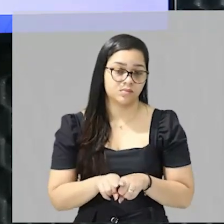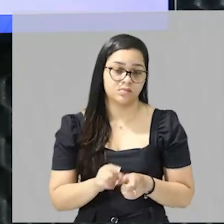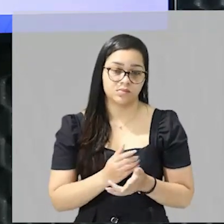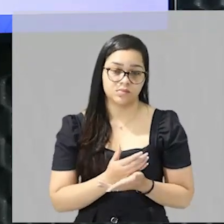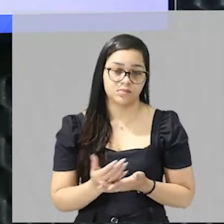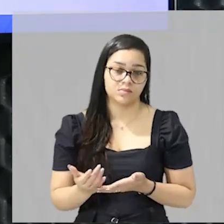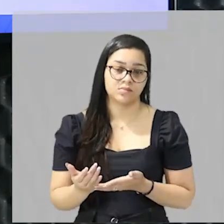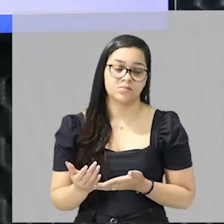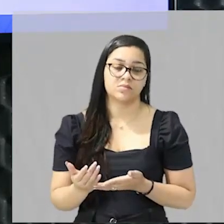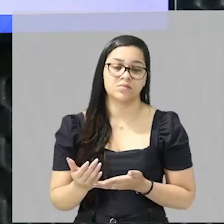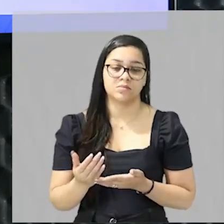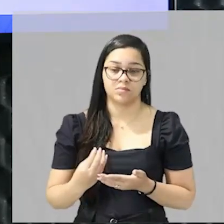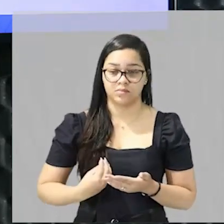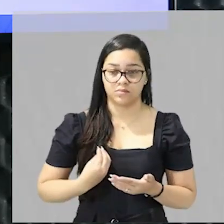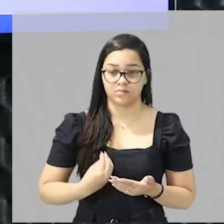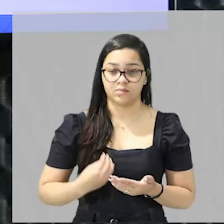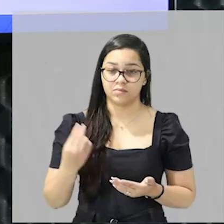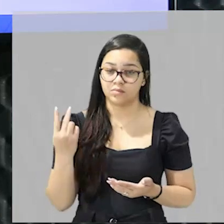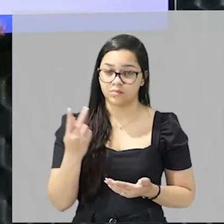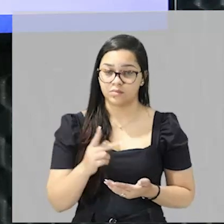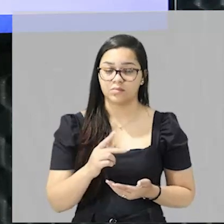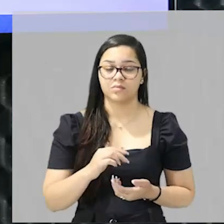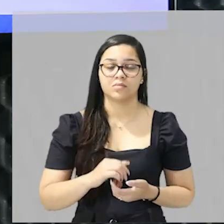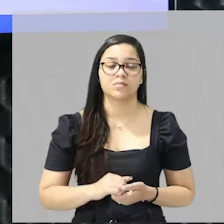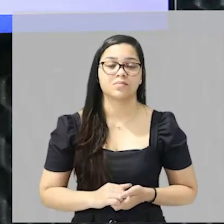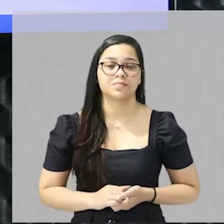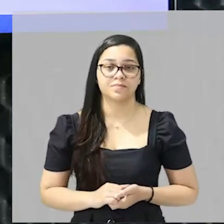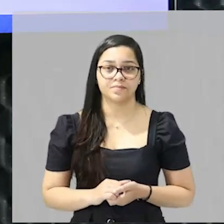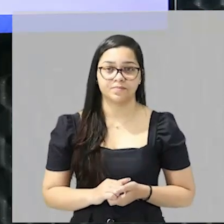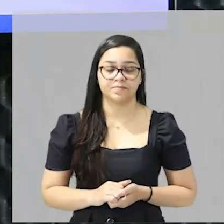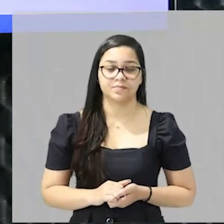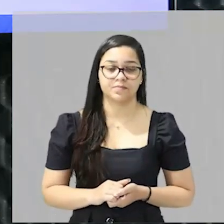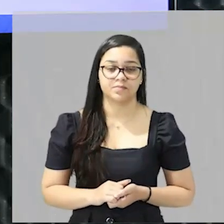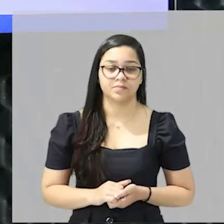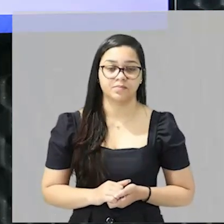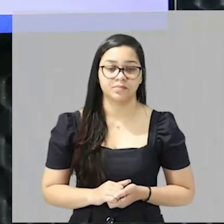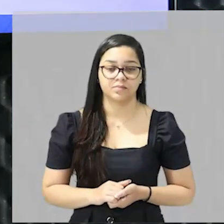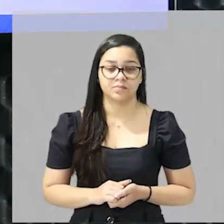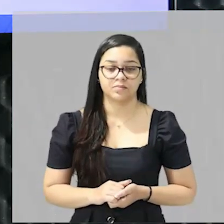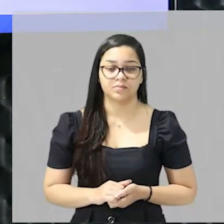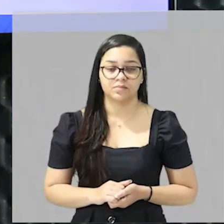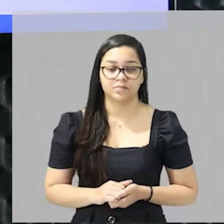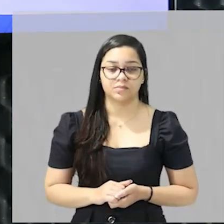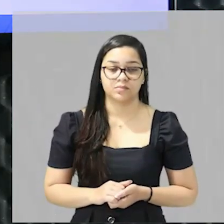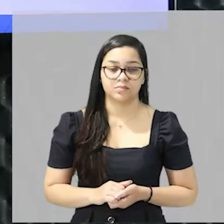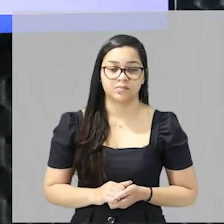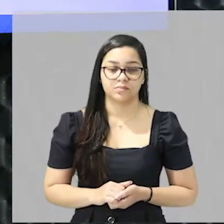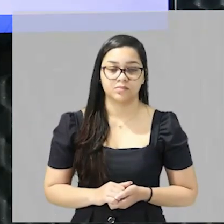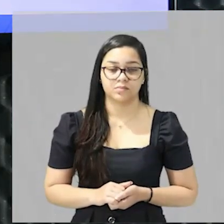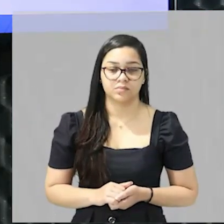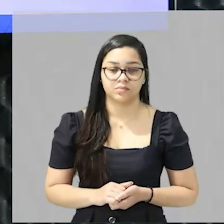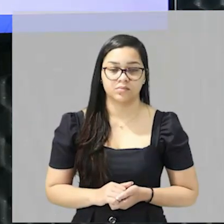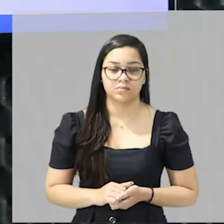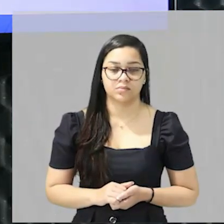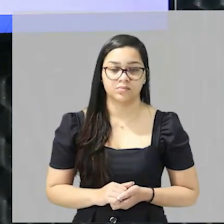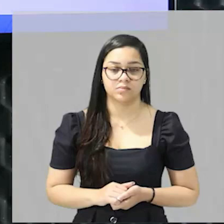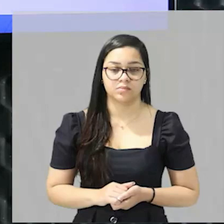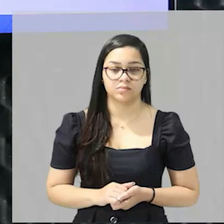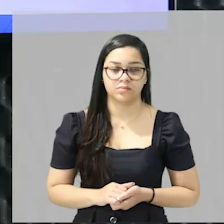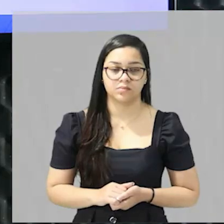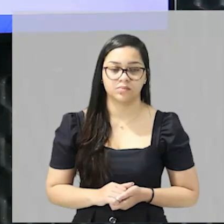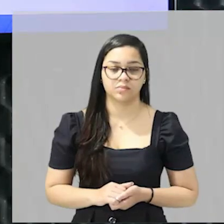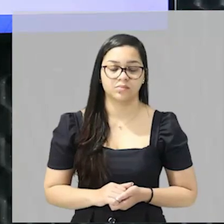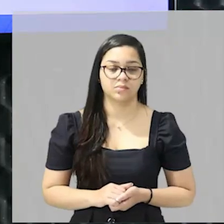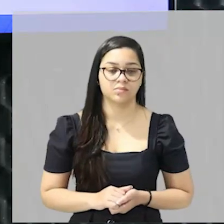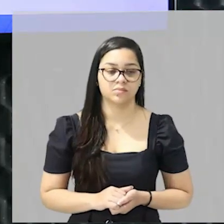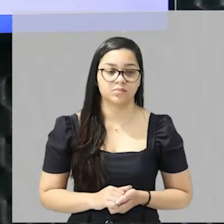carreira dela, é demonstrar participações dela em publicidade, promover o lançamento de um livro ou enumerar os shows aos